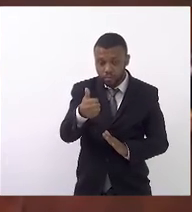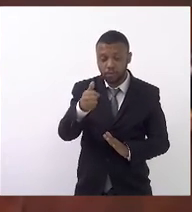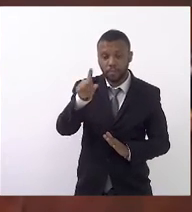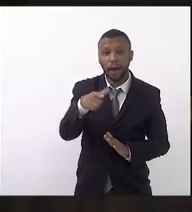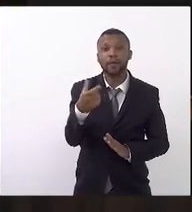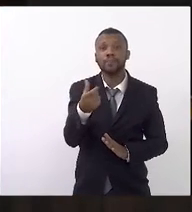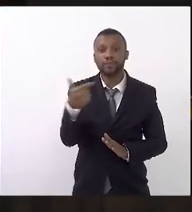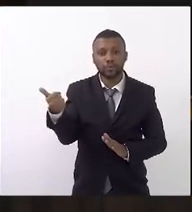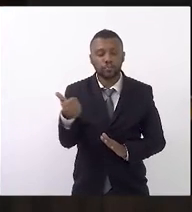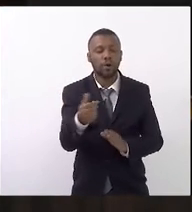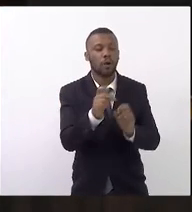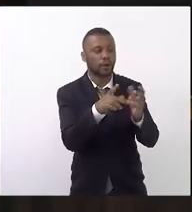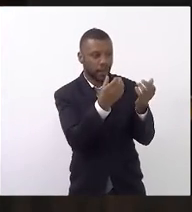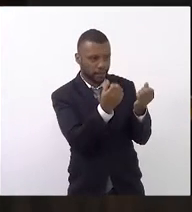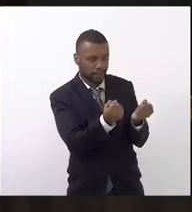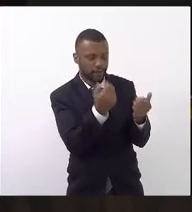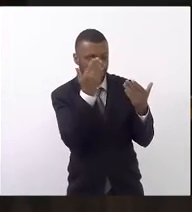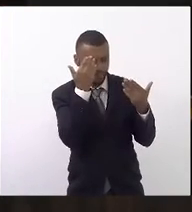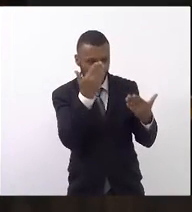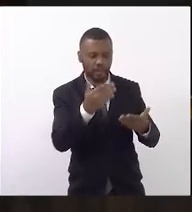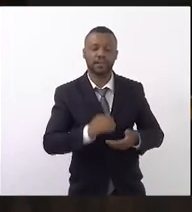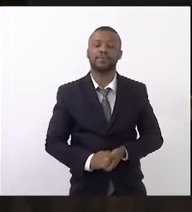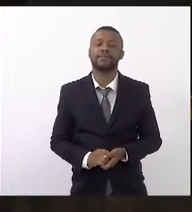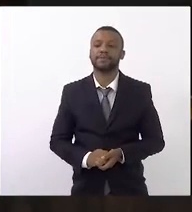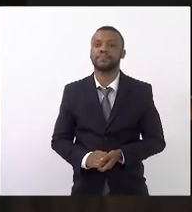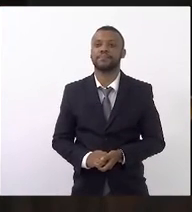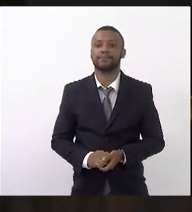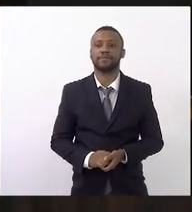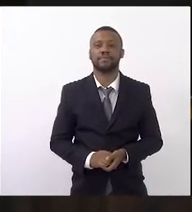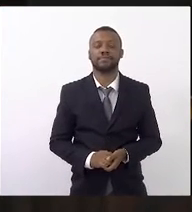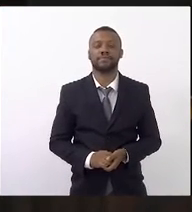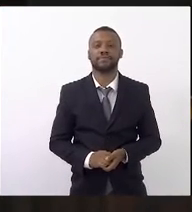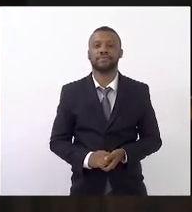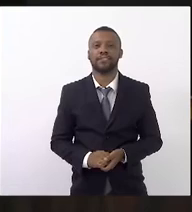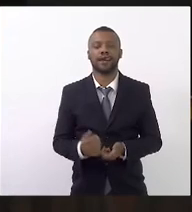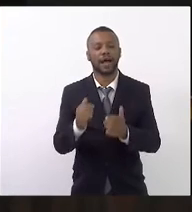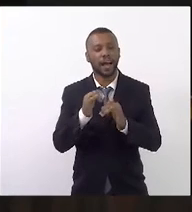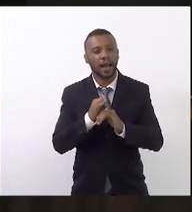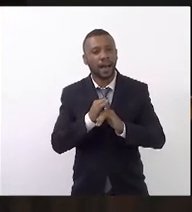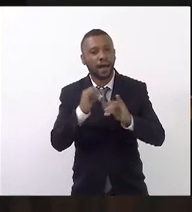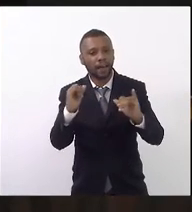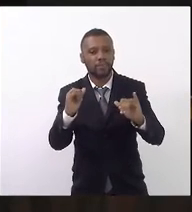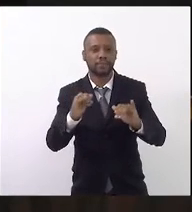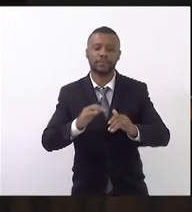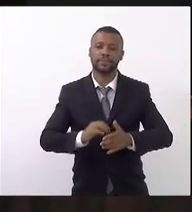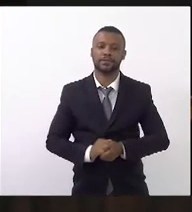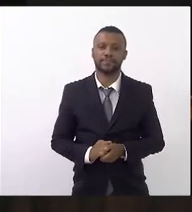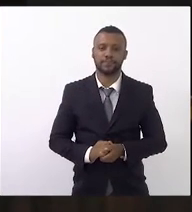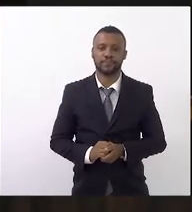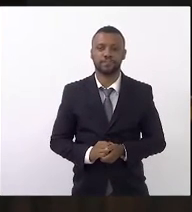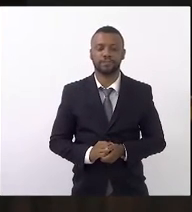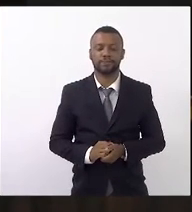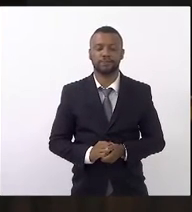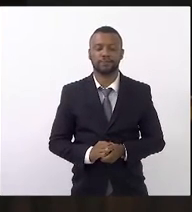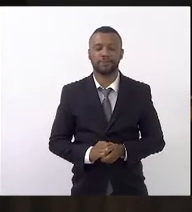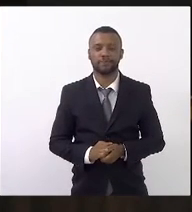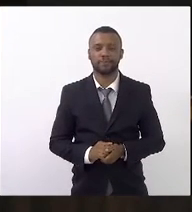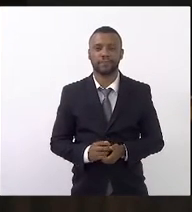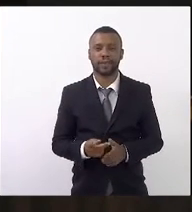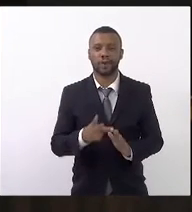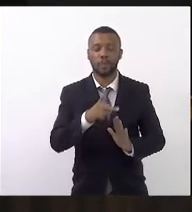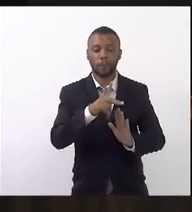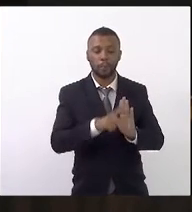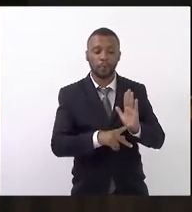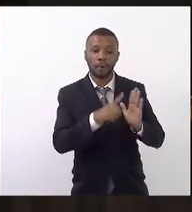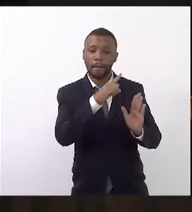4541/2021. Está concedida, deputada. Obrigado. Obrigada. Retirado de pauta. Anuncio. Seria esse próximo agora. Então está retirado